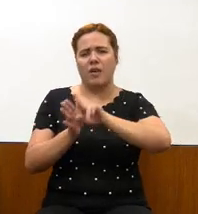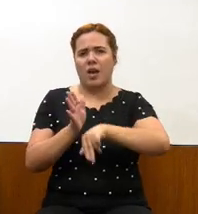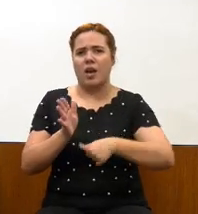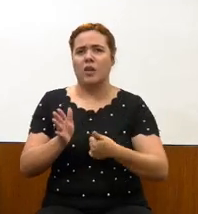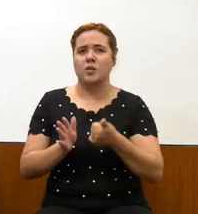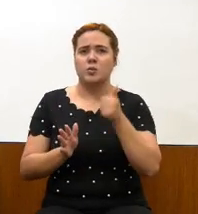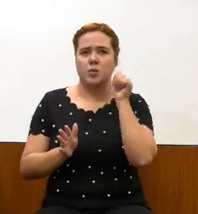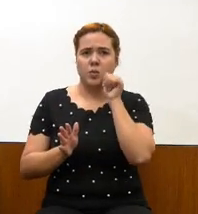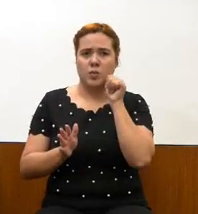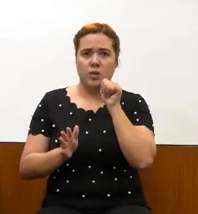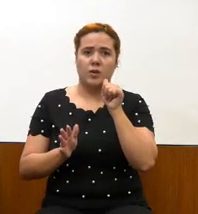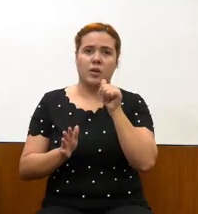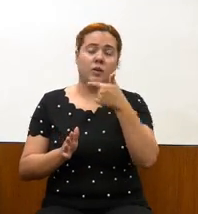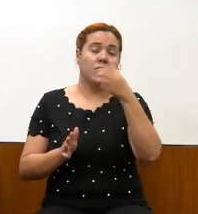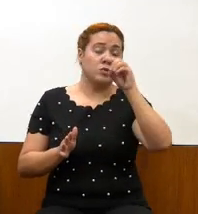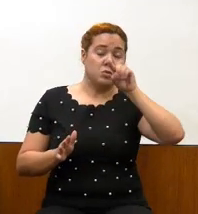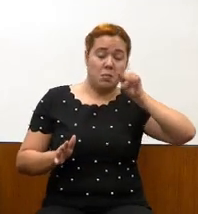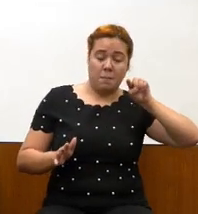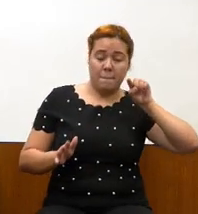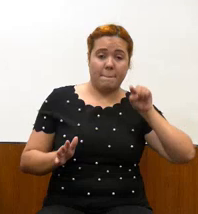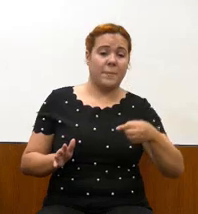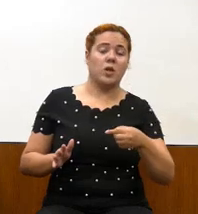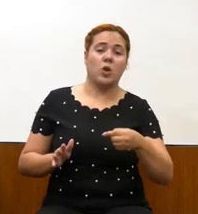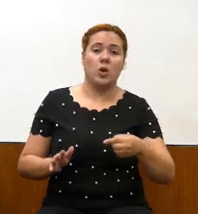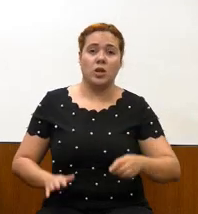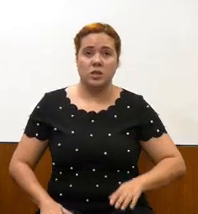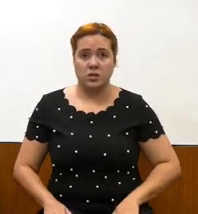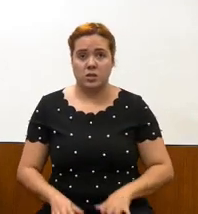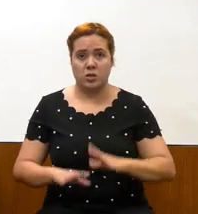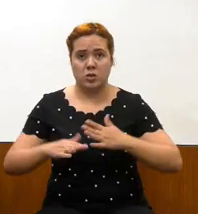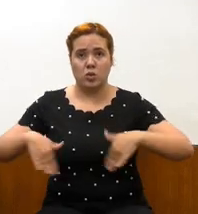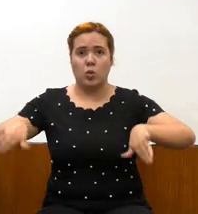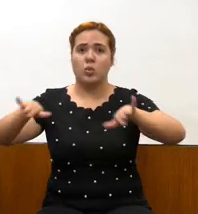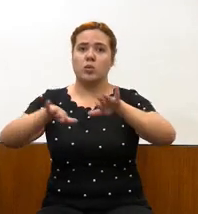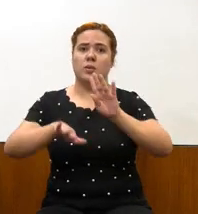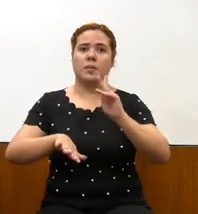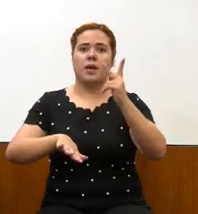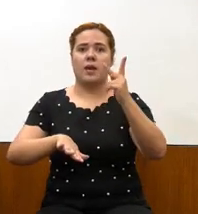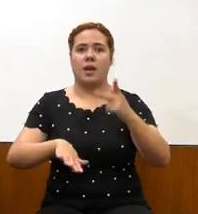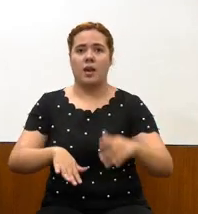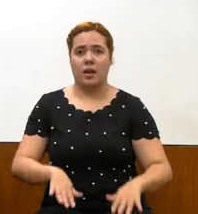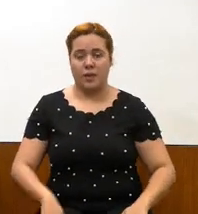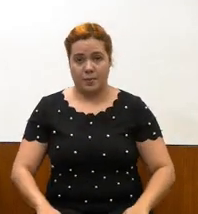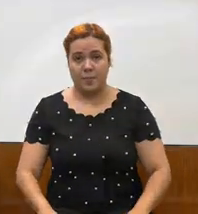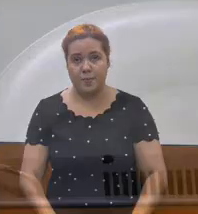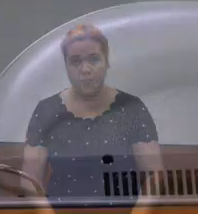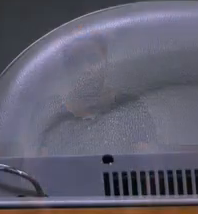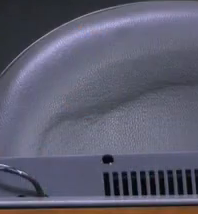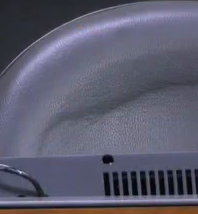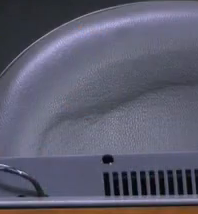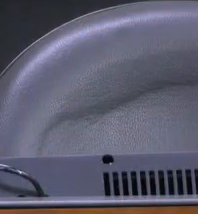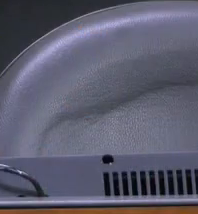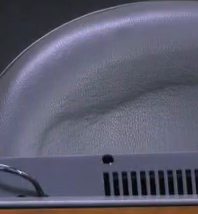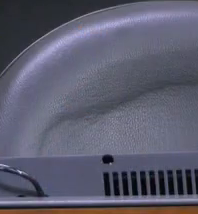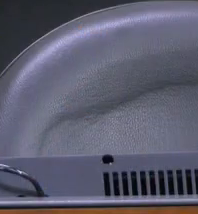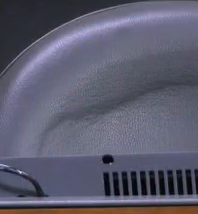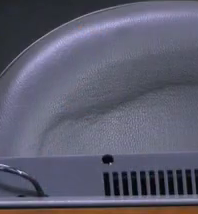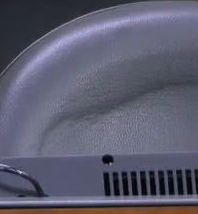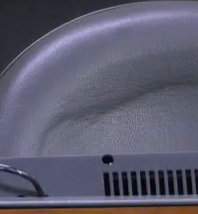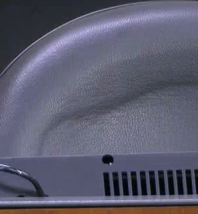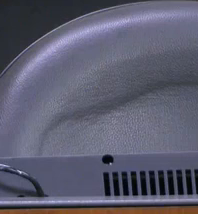e as mais de 20 milhões de pessoas na região metropolitana como um todo hoje. Em Minas Gerais como um todo.